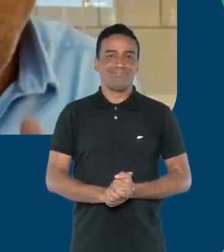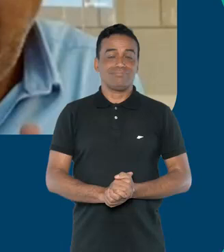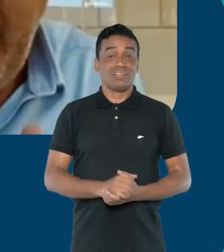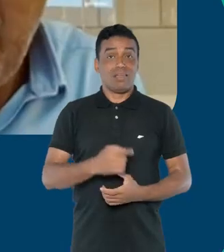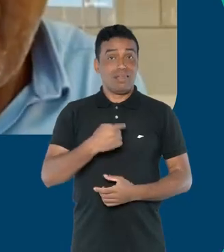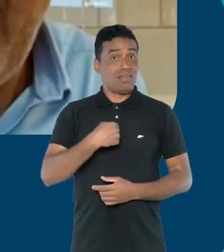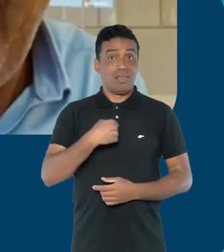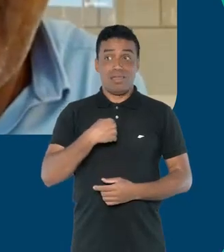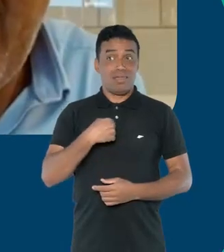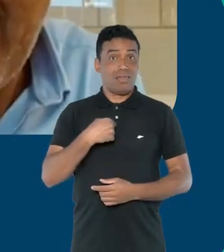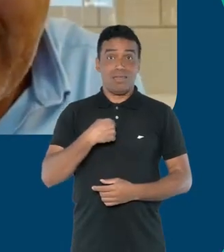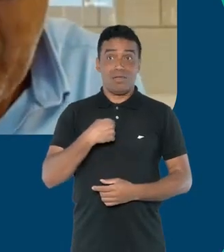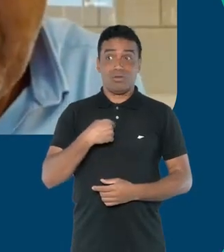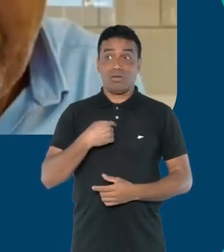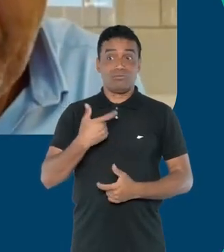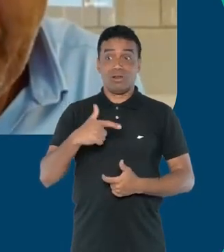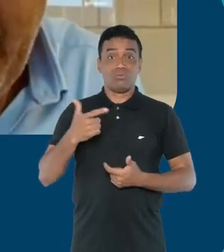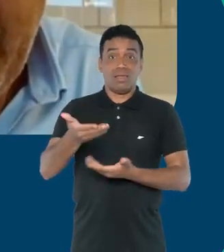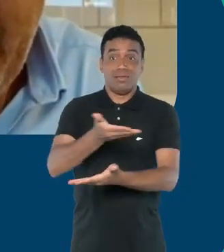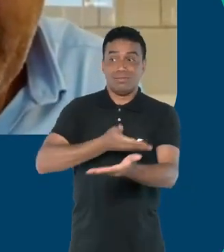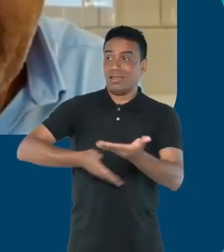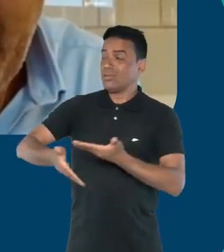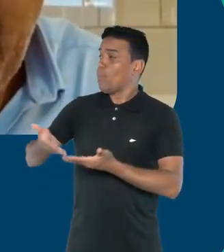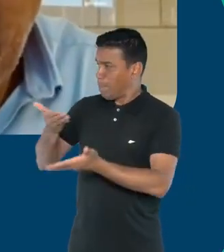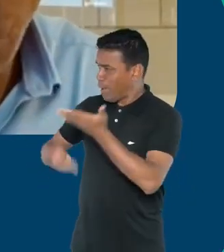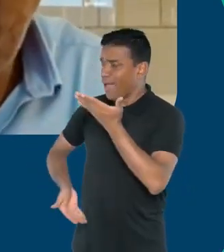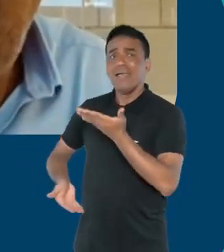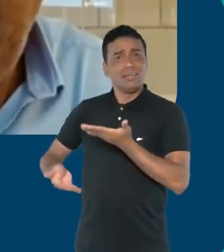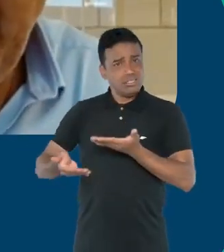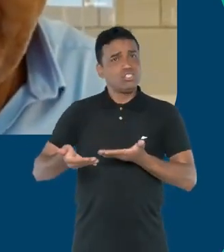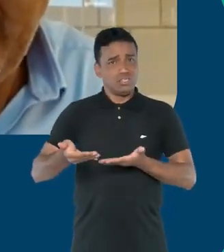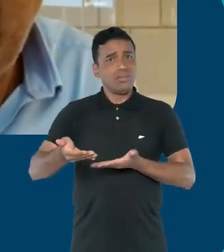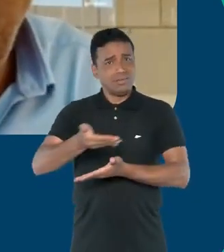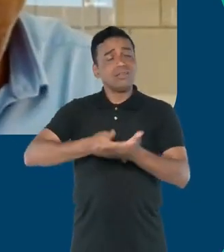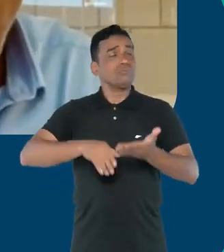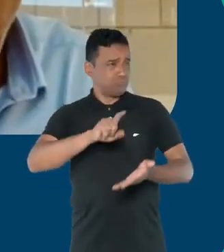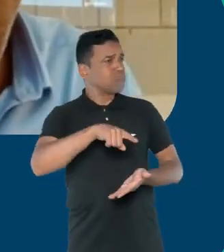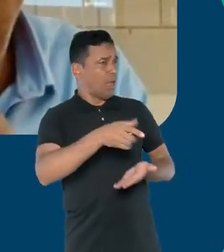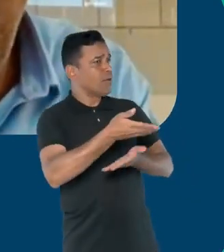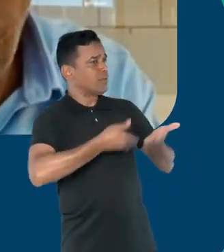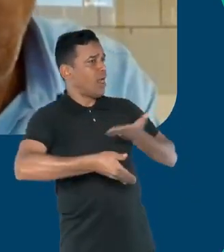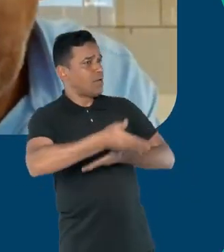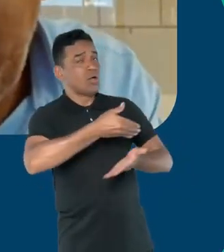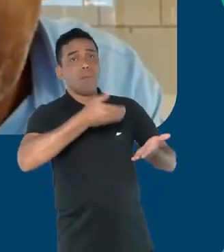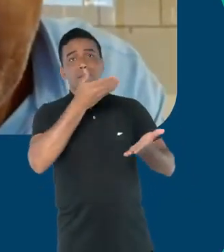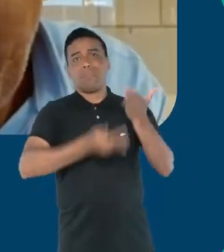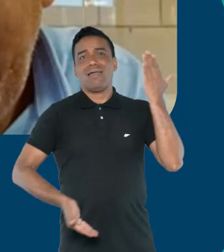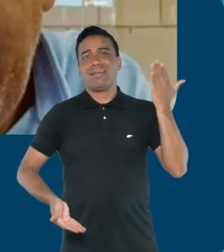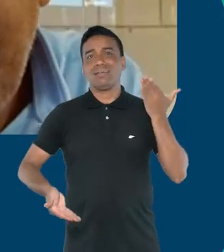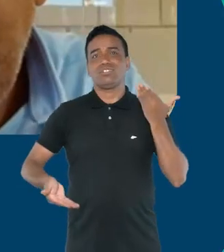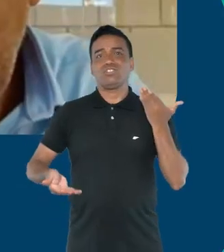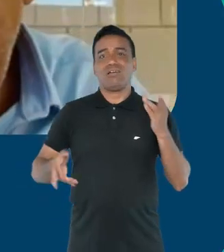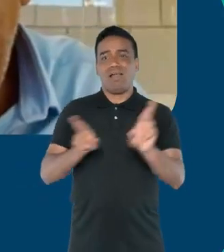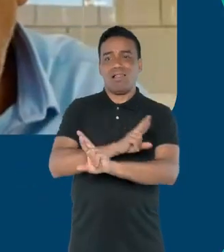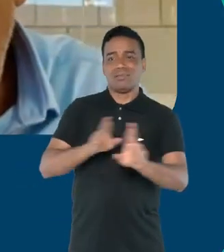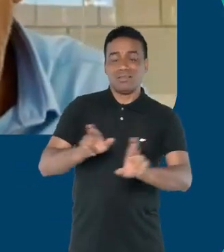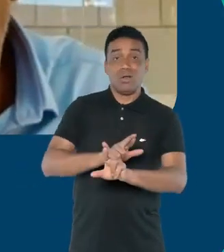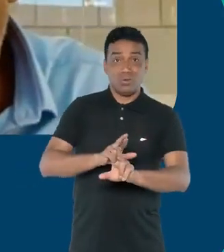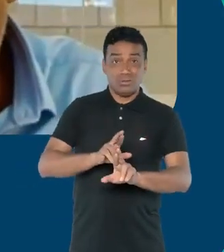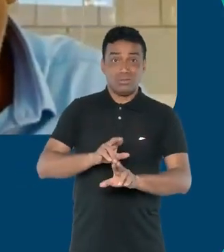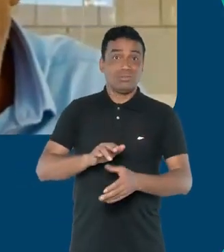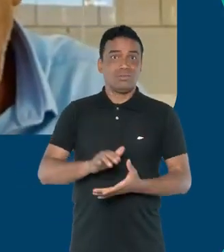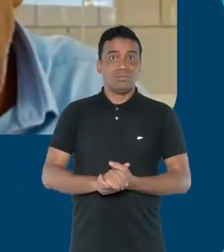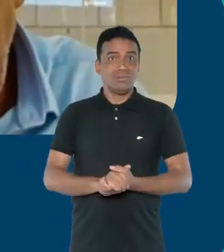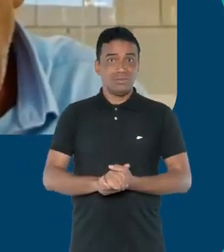Eu não tenho mais interação. Se perde a interação, né? Você perde a interação. Então, se a simpatia é um